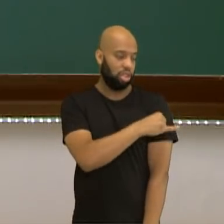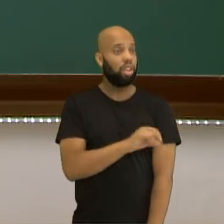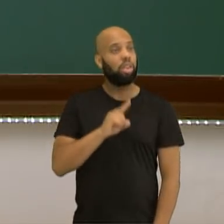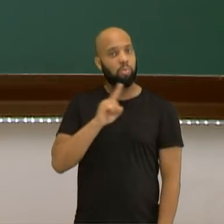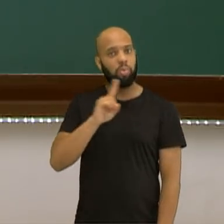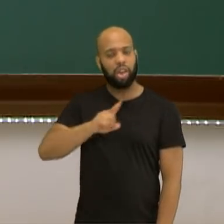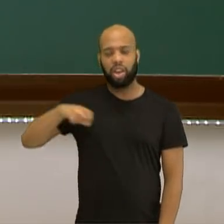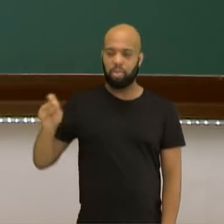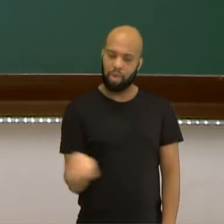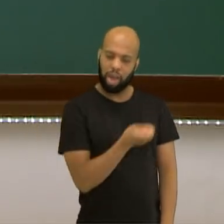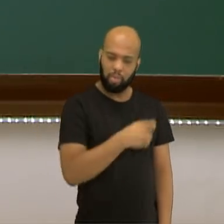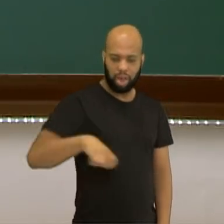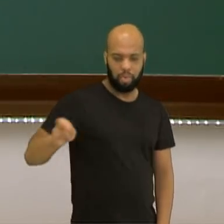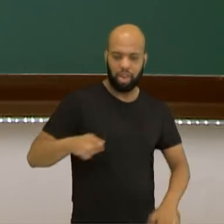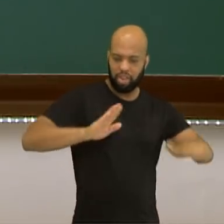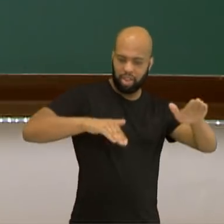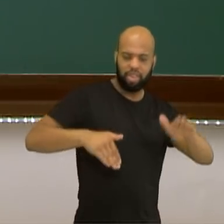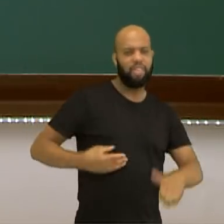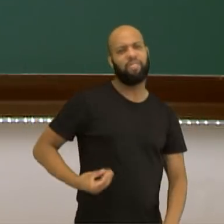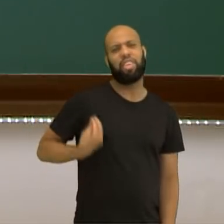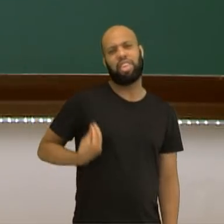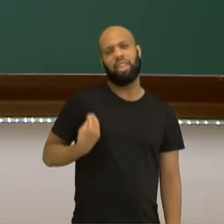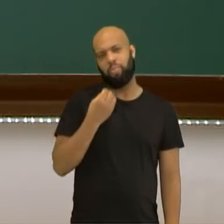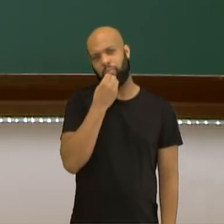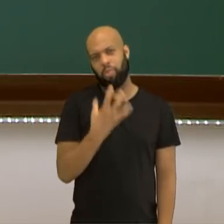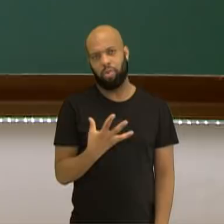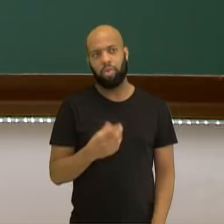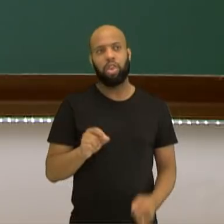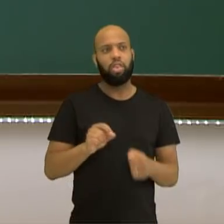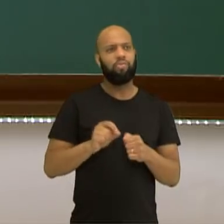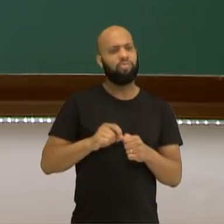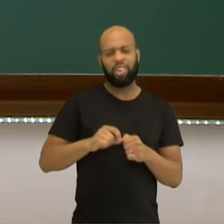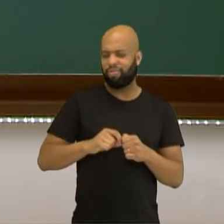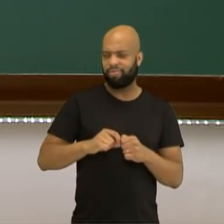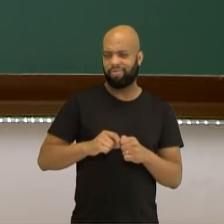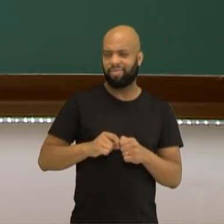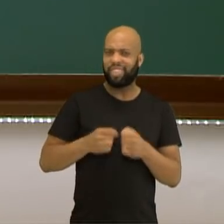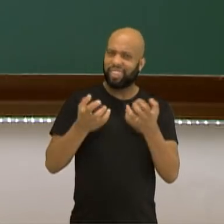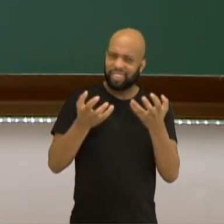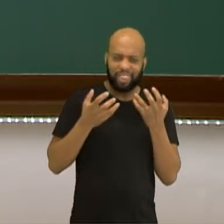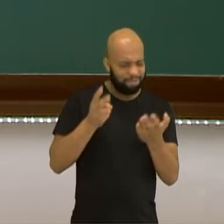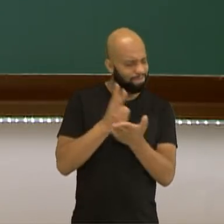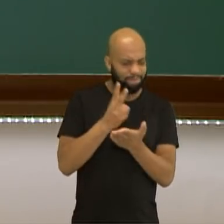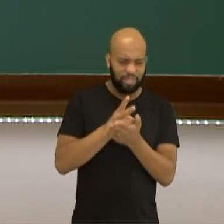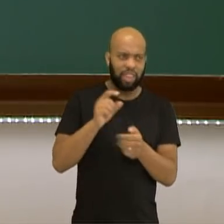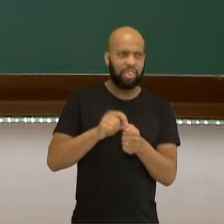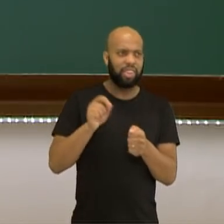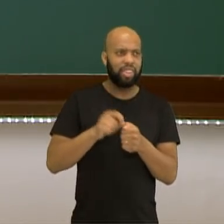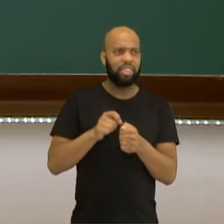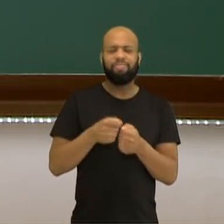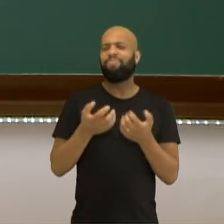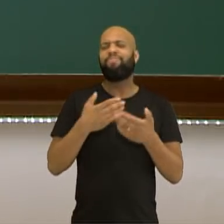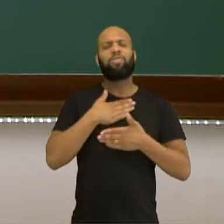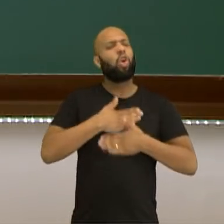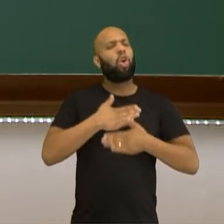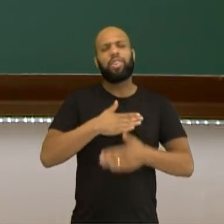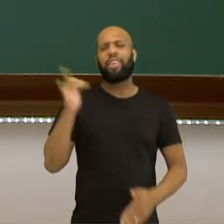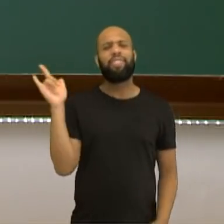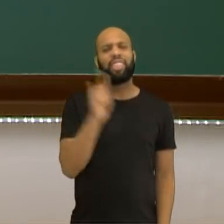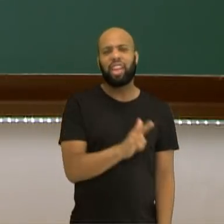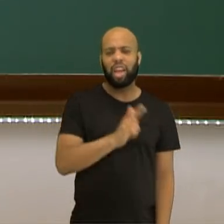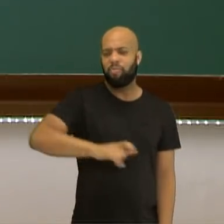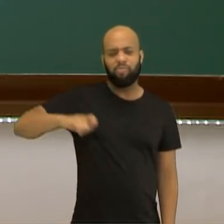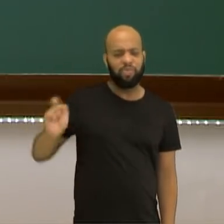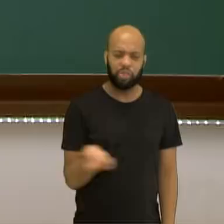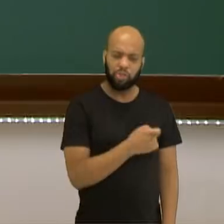é vida, né? Então ele faz de tudo pelo frescobol, ele respira, né? Ele trabalha